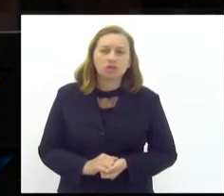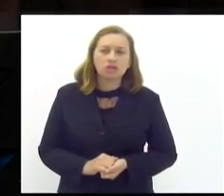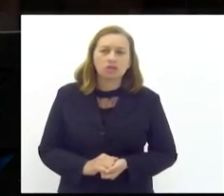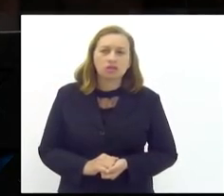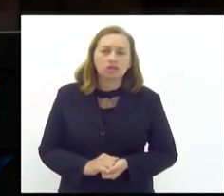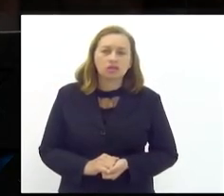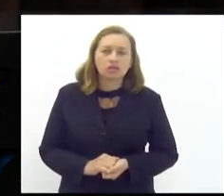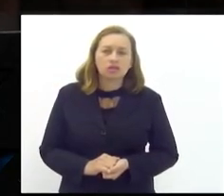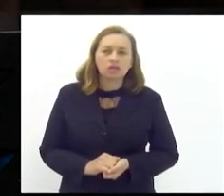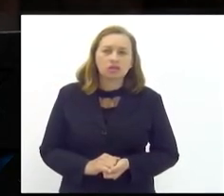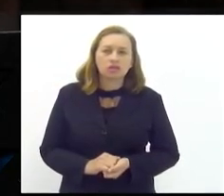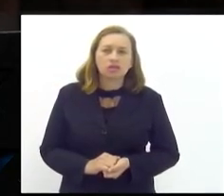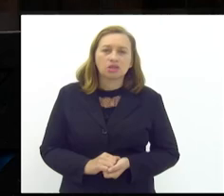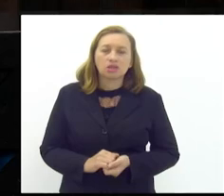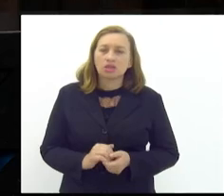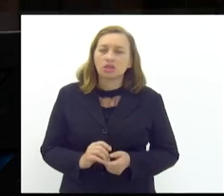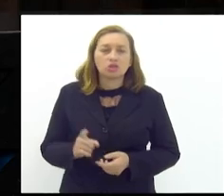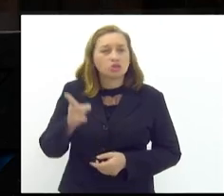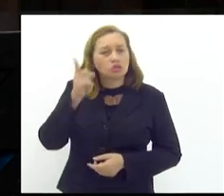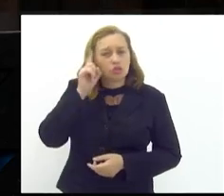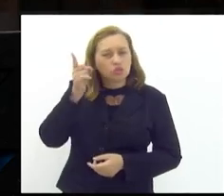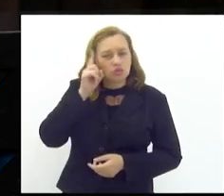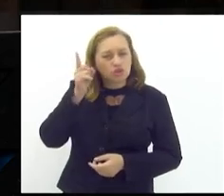a pauta do dia